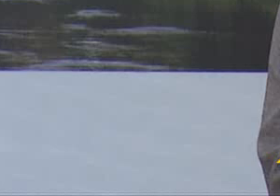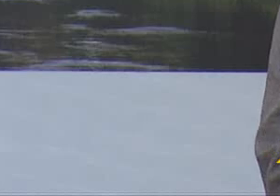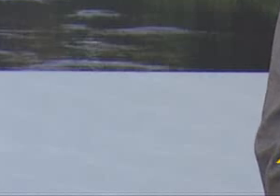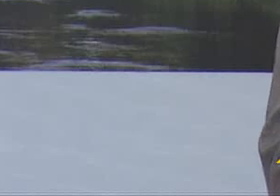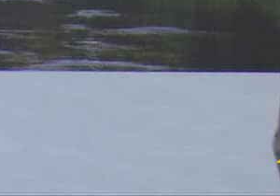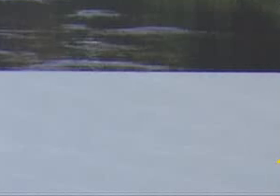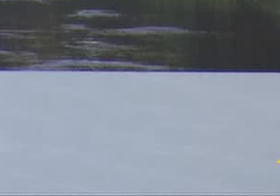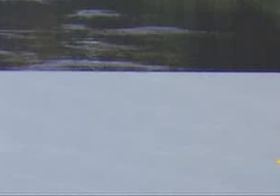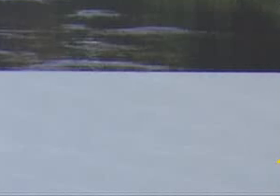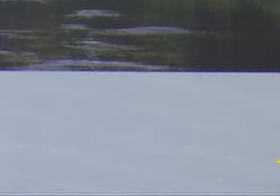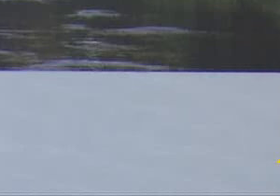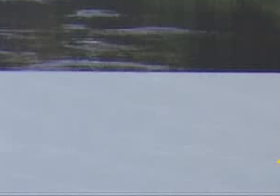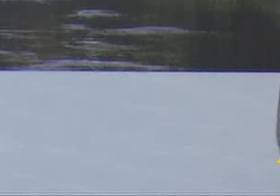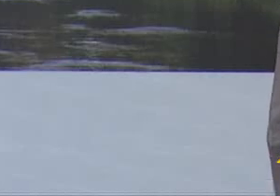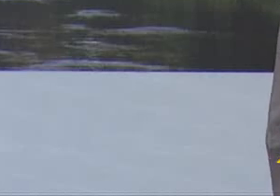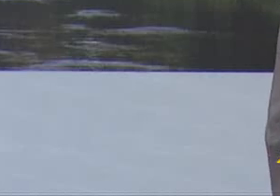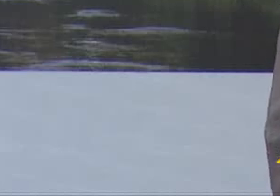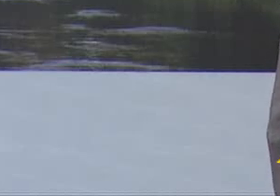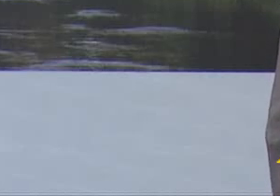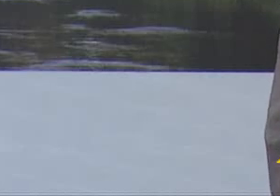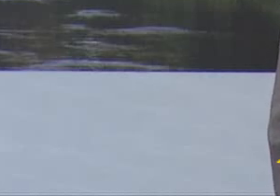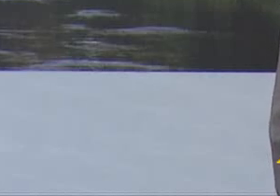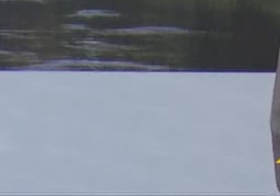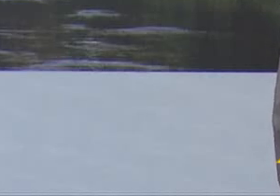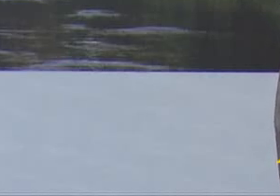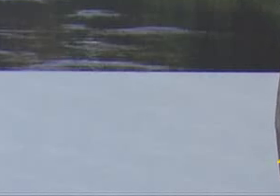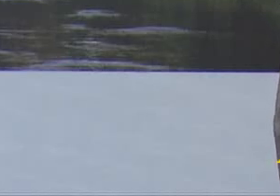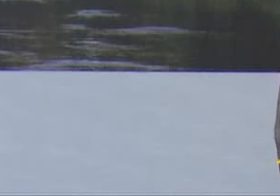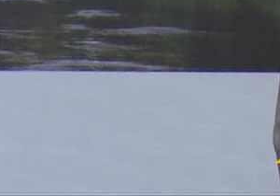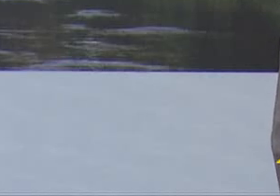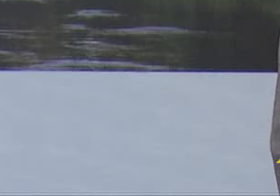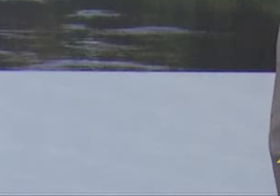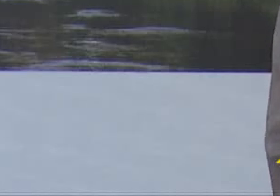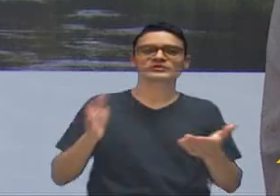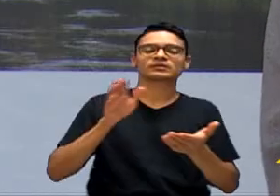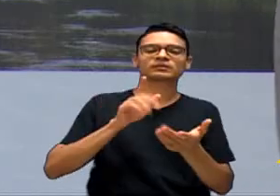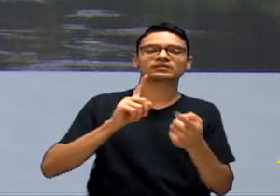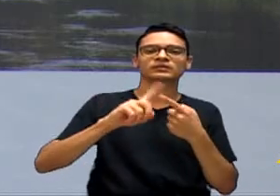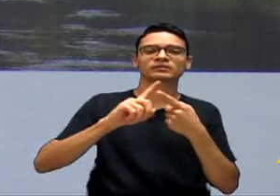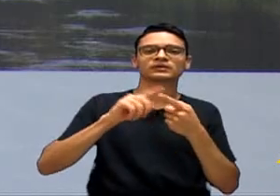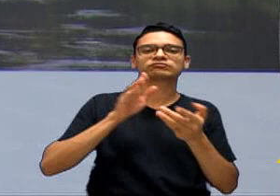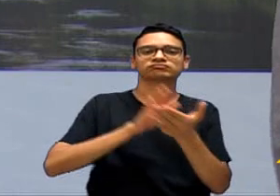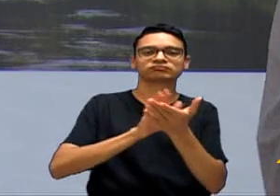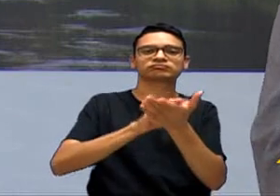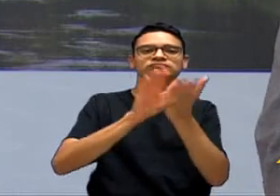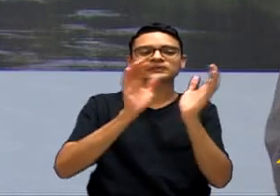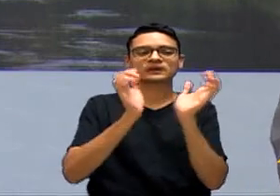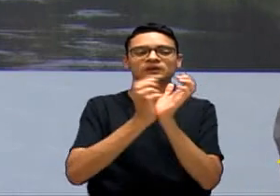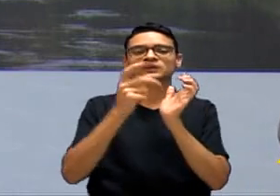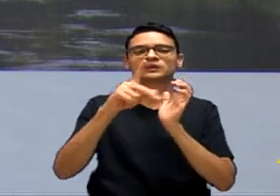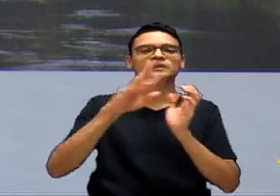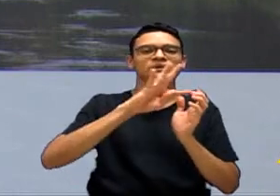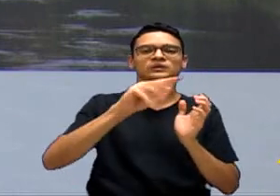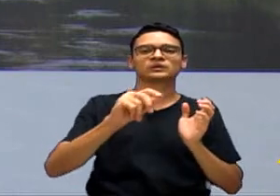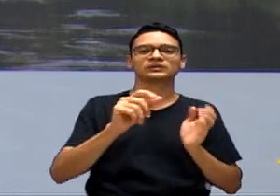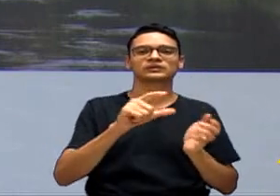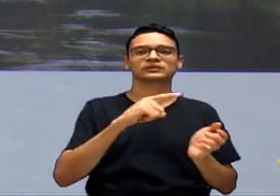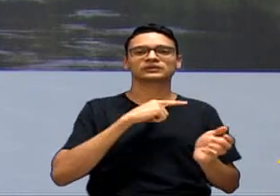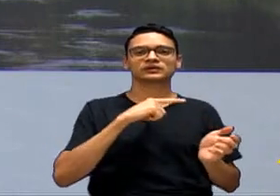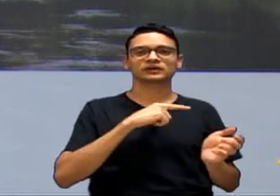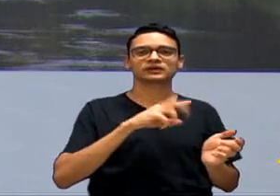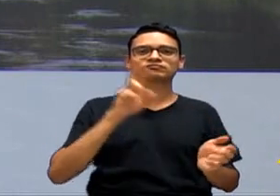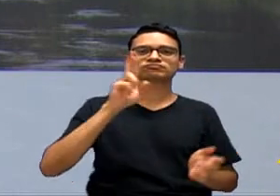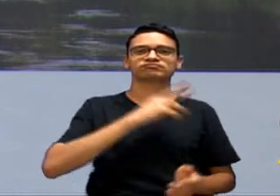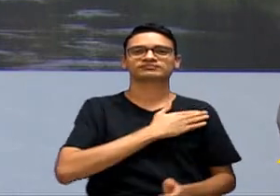mais frutífero então nós estamos aqui para primeiro parabenizar o comando do coronel